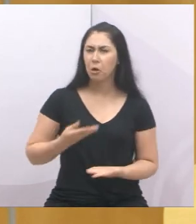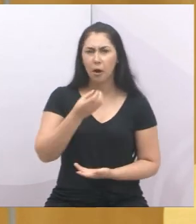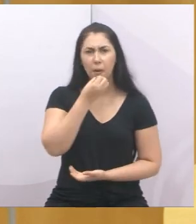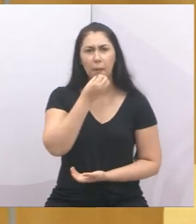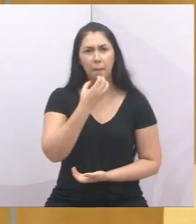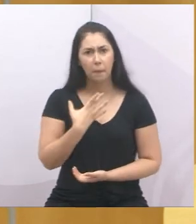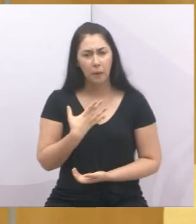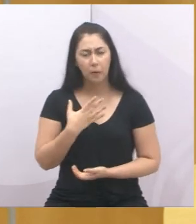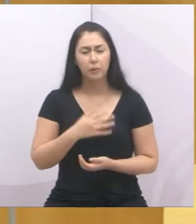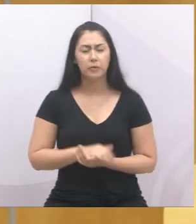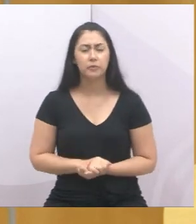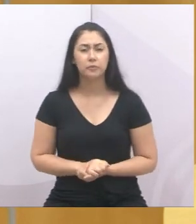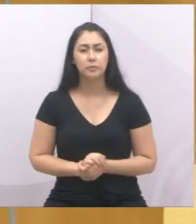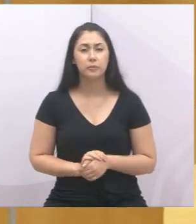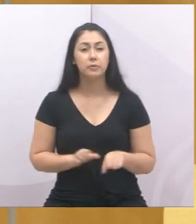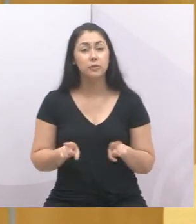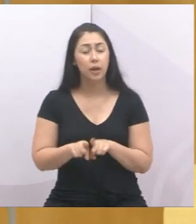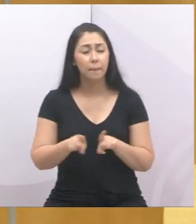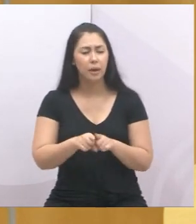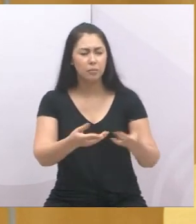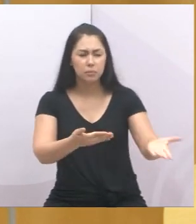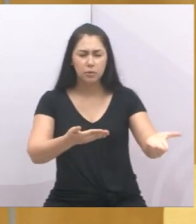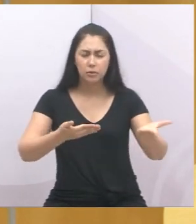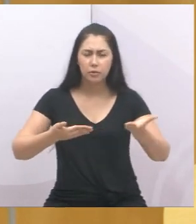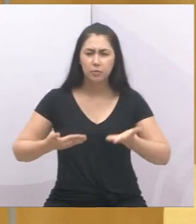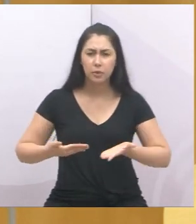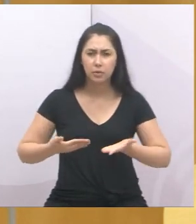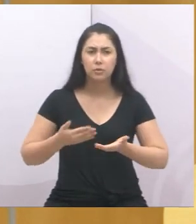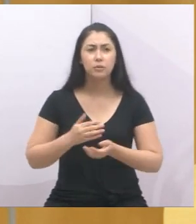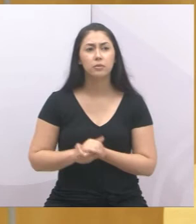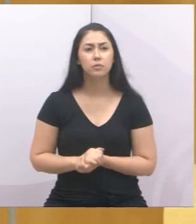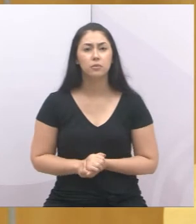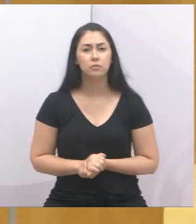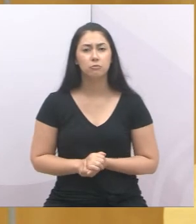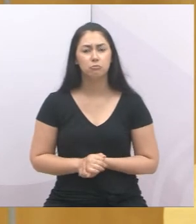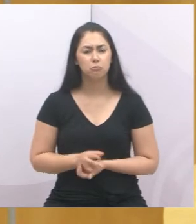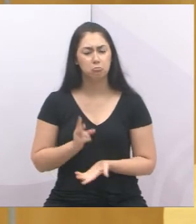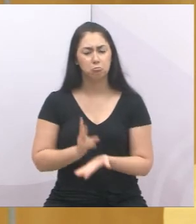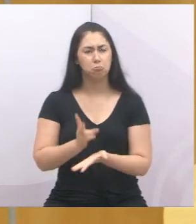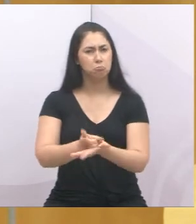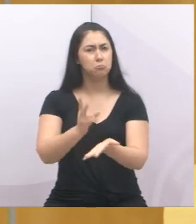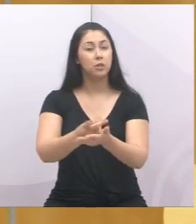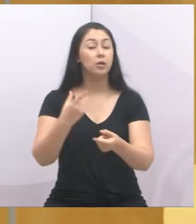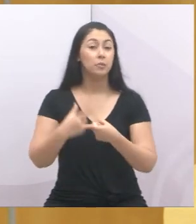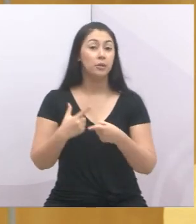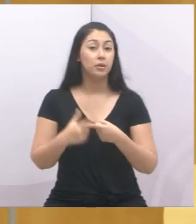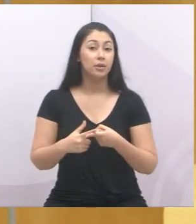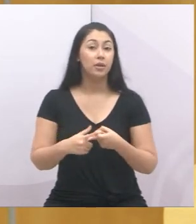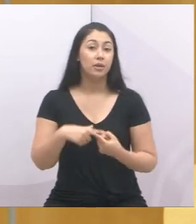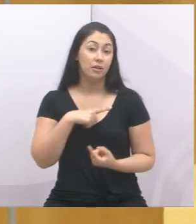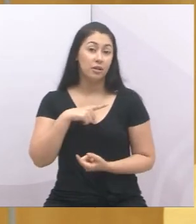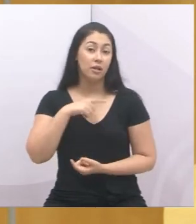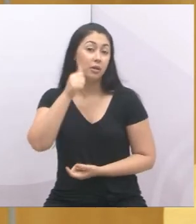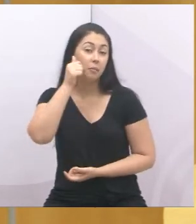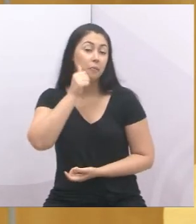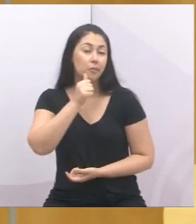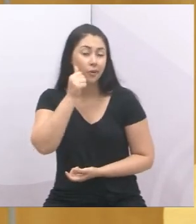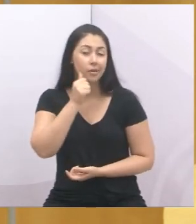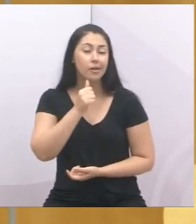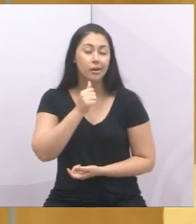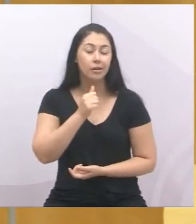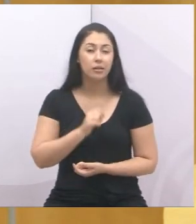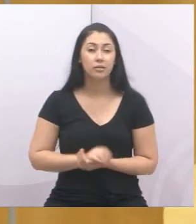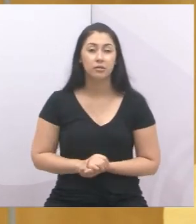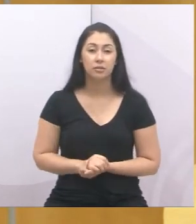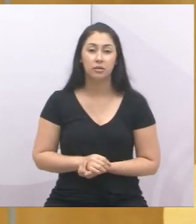atendimento também de forma que ele permanece por conta das mulheres orantes que nós conhecemos aqui, em nome